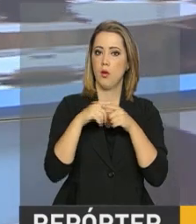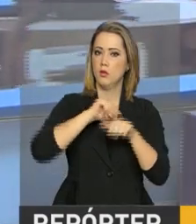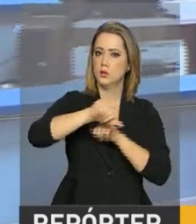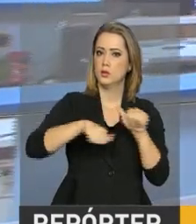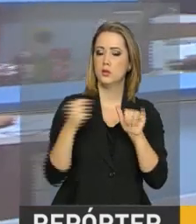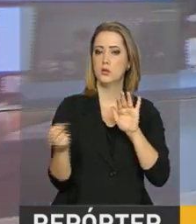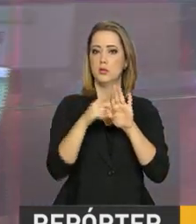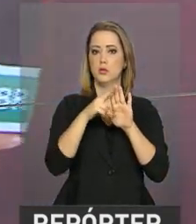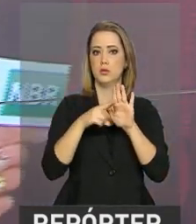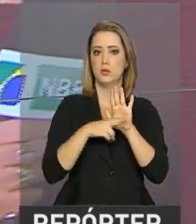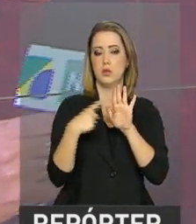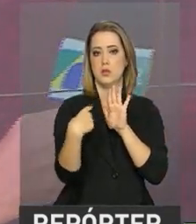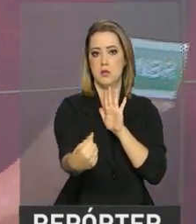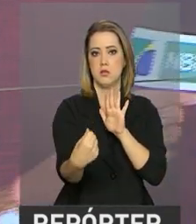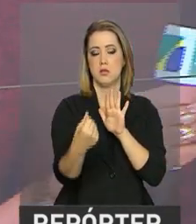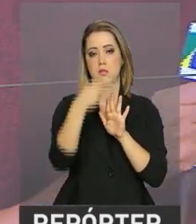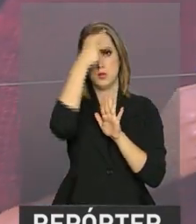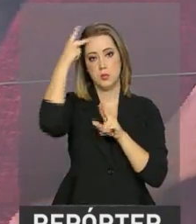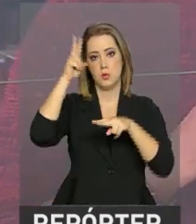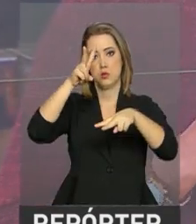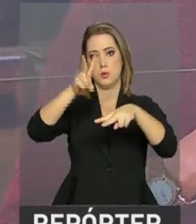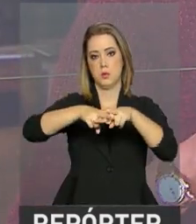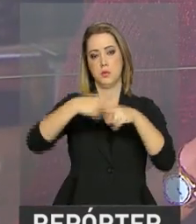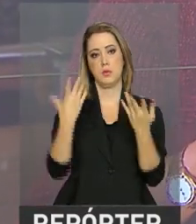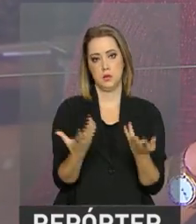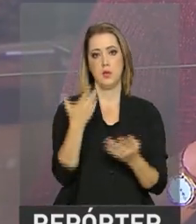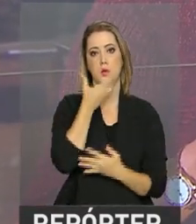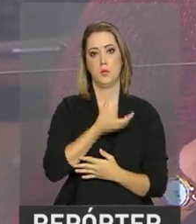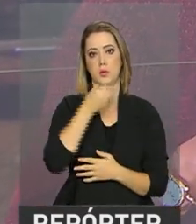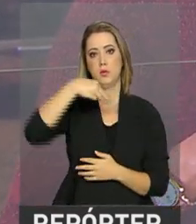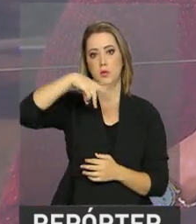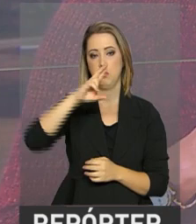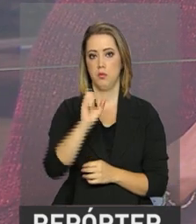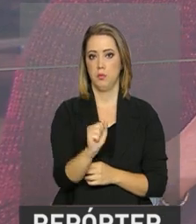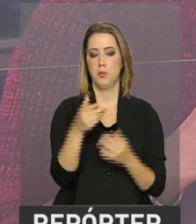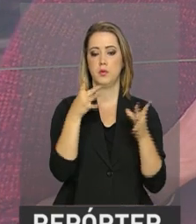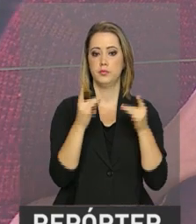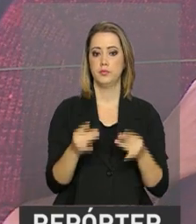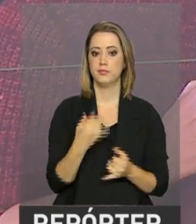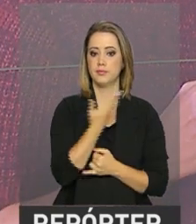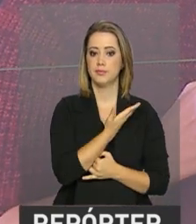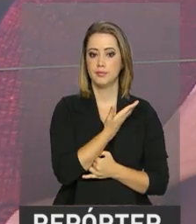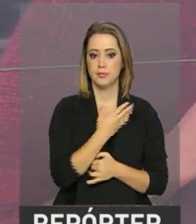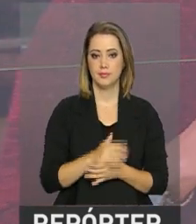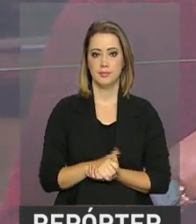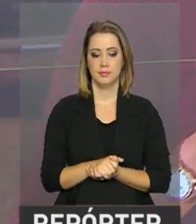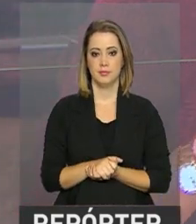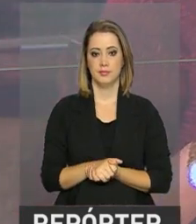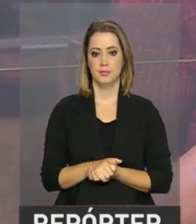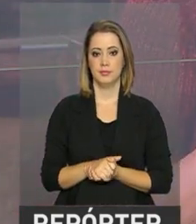alteradas as regras da saída temporária de presos para o Natal e a repórter Mara kenup tem as informações pra gente boa tarde